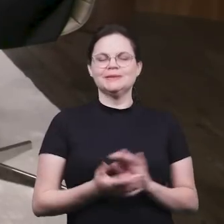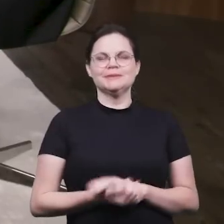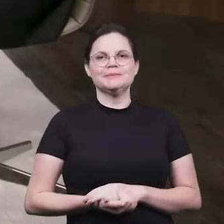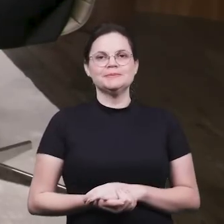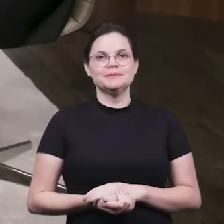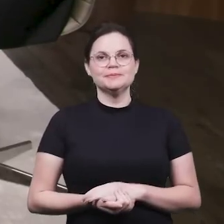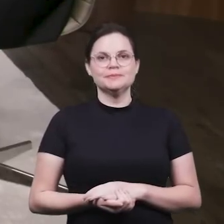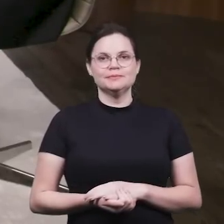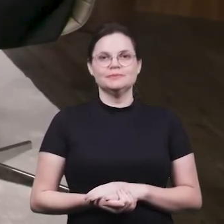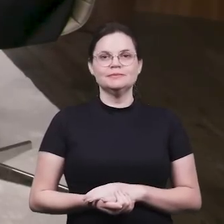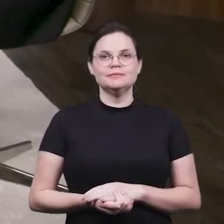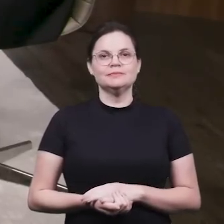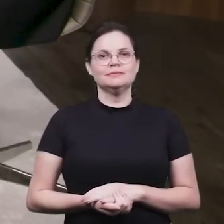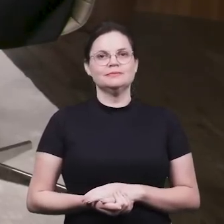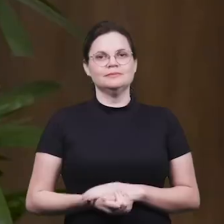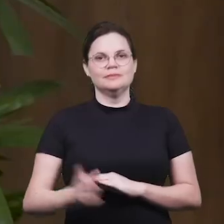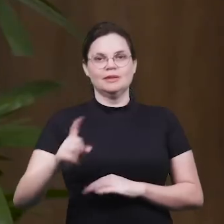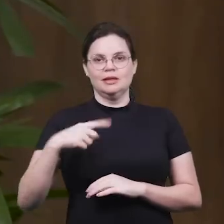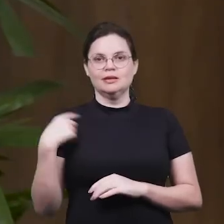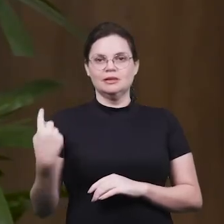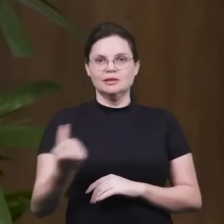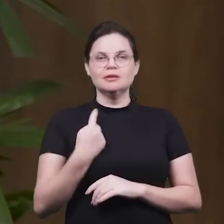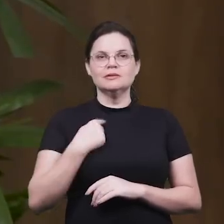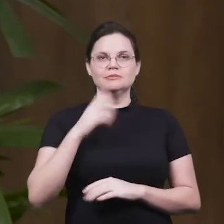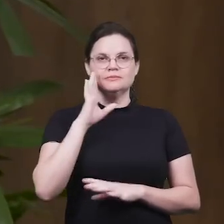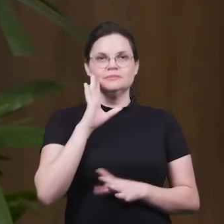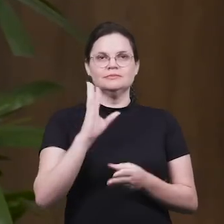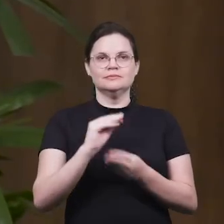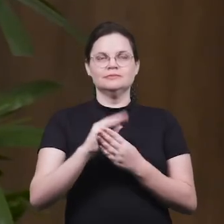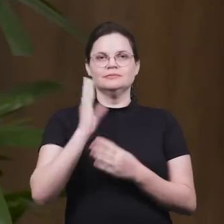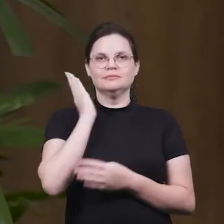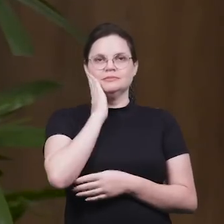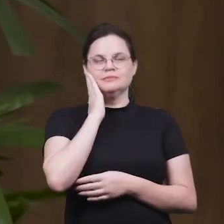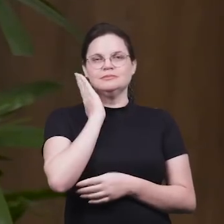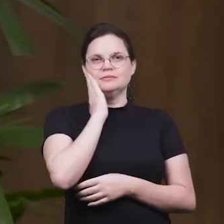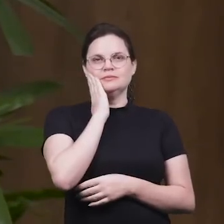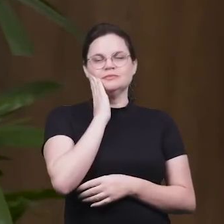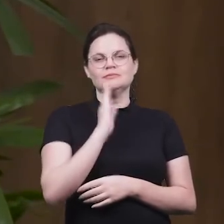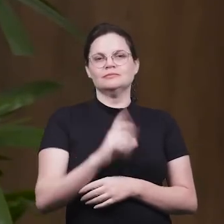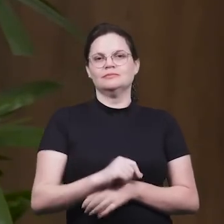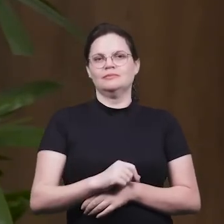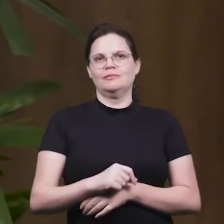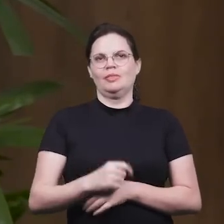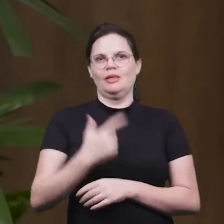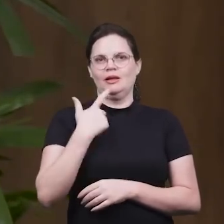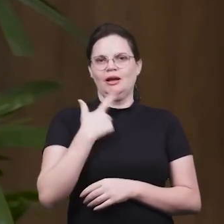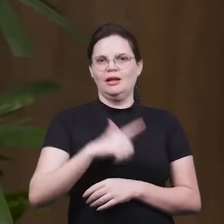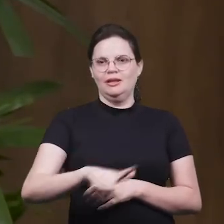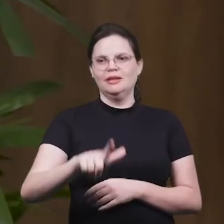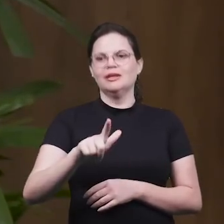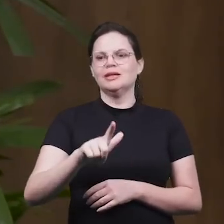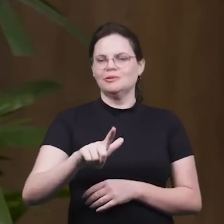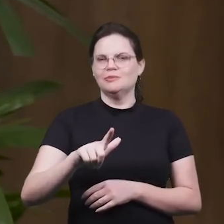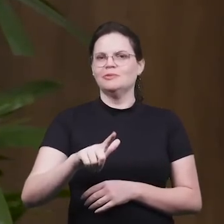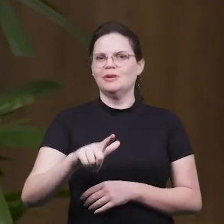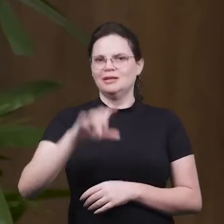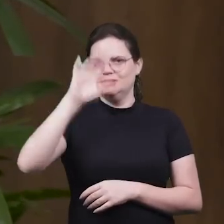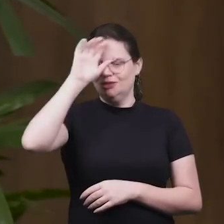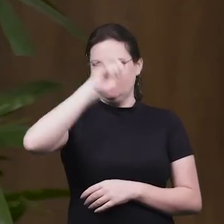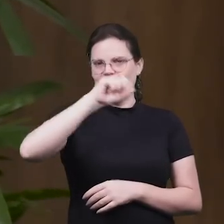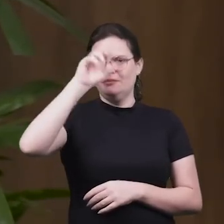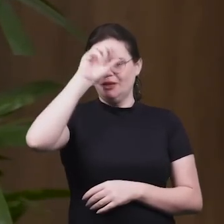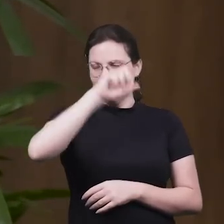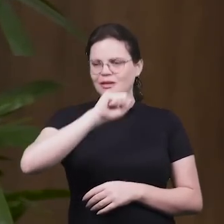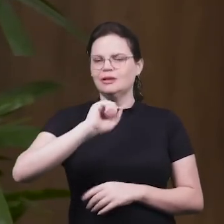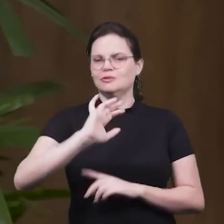que realmente a língua ela facilitou. Eu gostaria de até encorajar